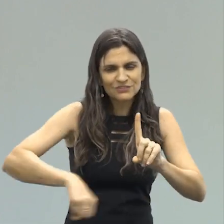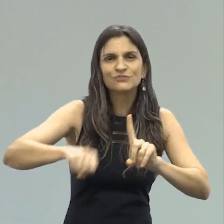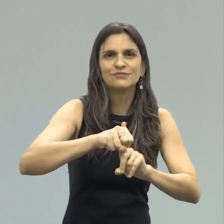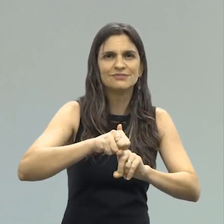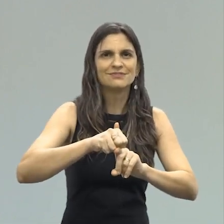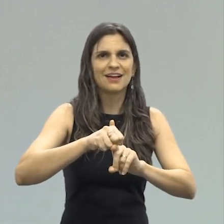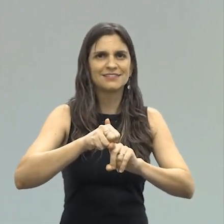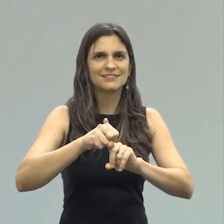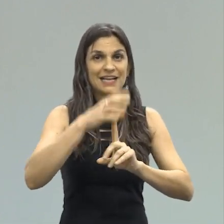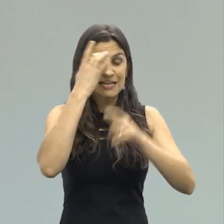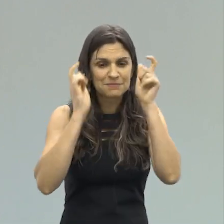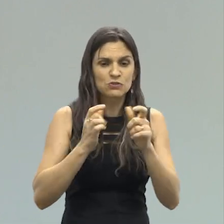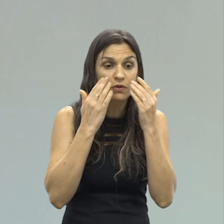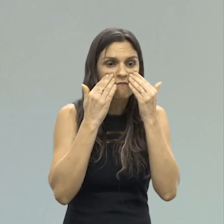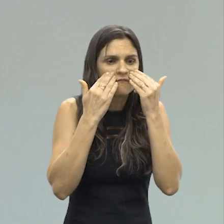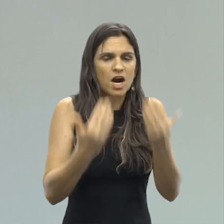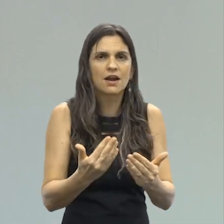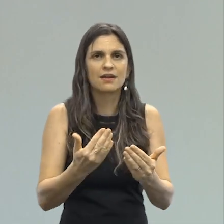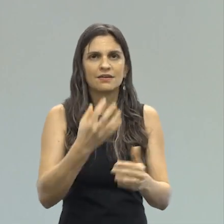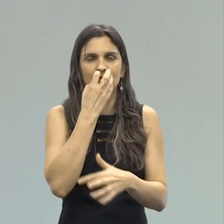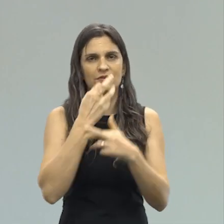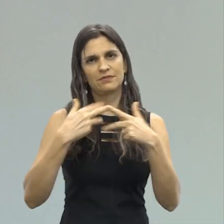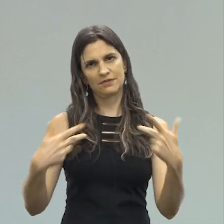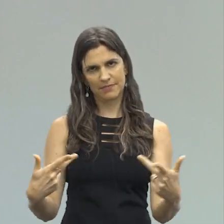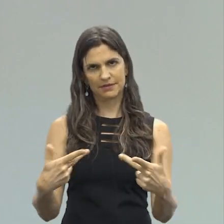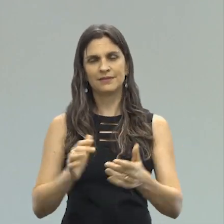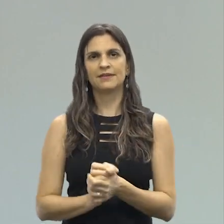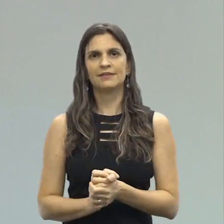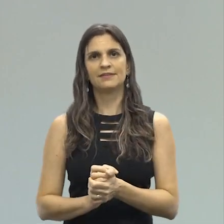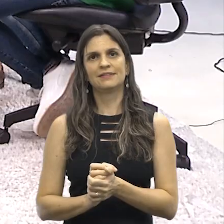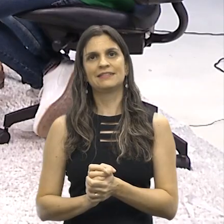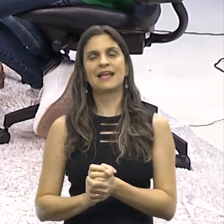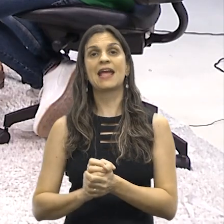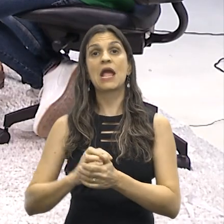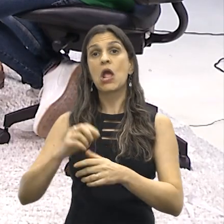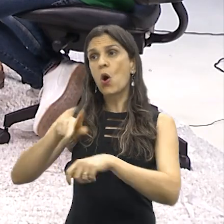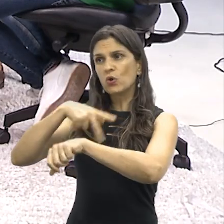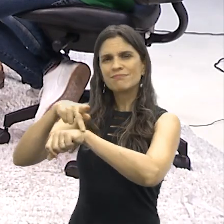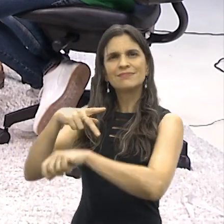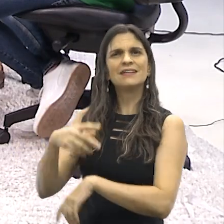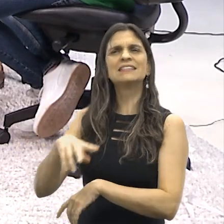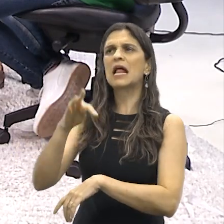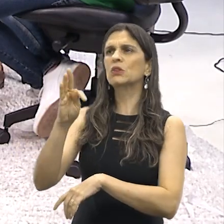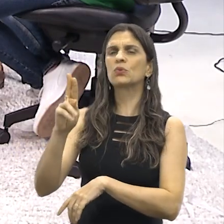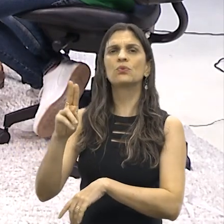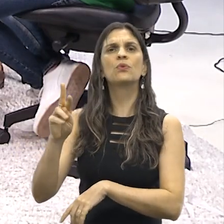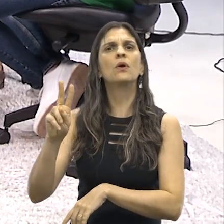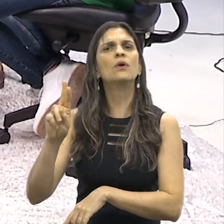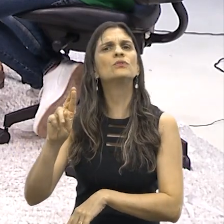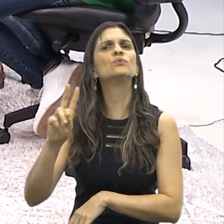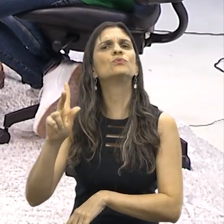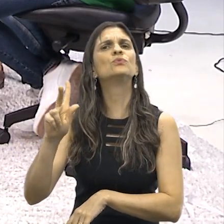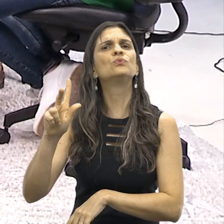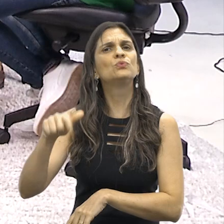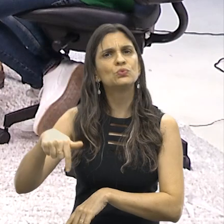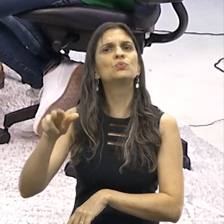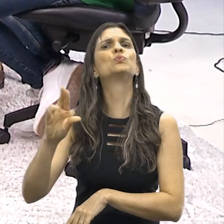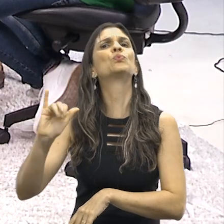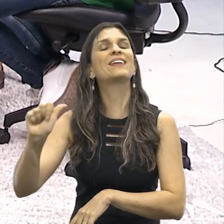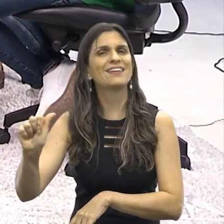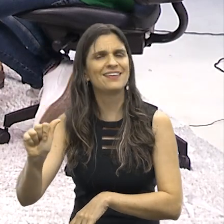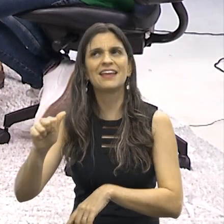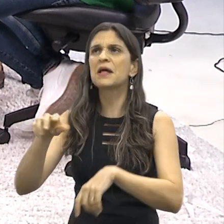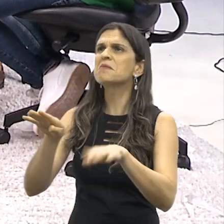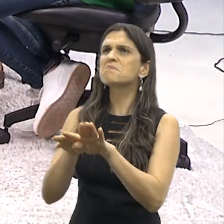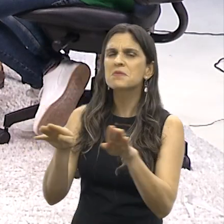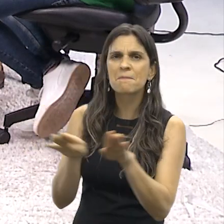grande exemplo que nós temos na Turquia. A Turquia é o paradigma do cuidado com o animal. Tem equipes volantes de veterinários que levam ração